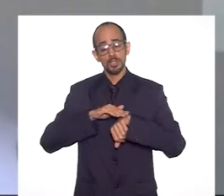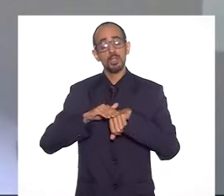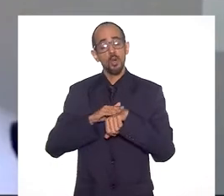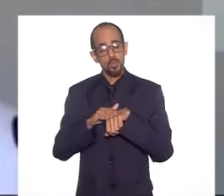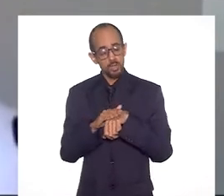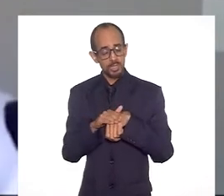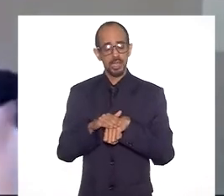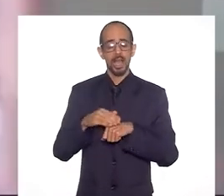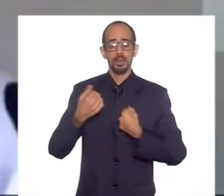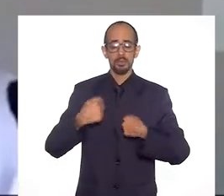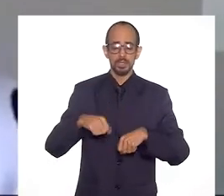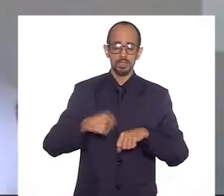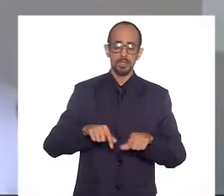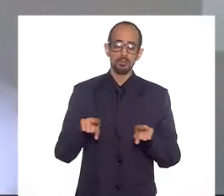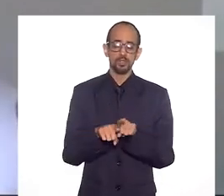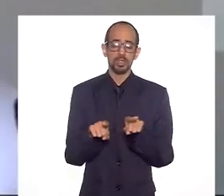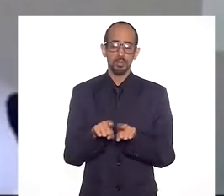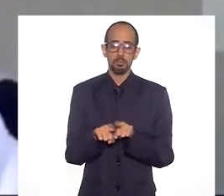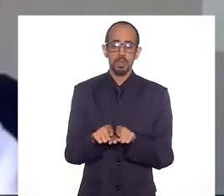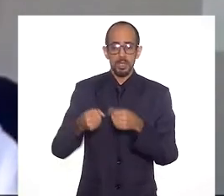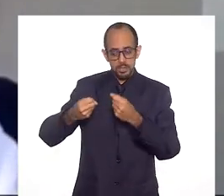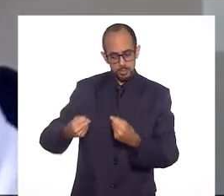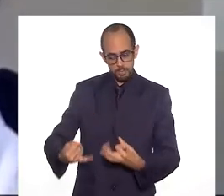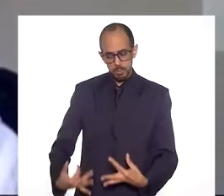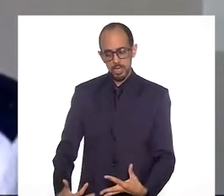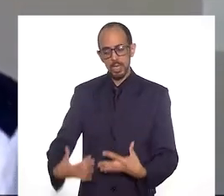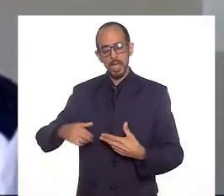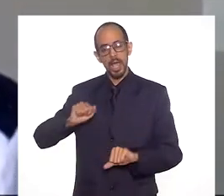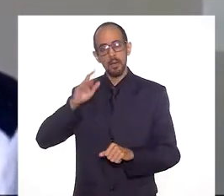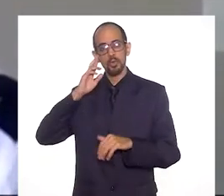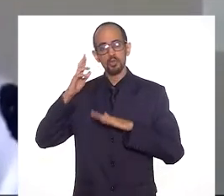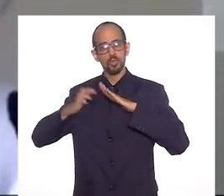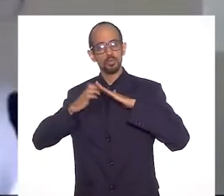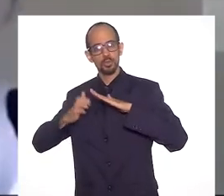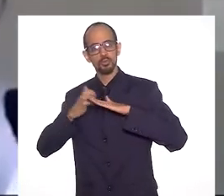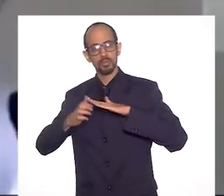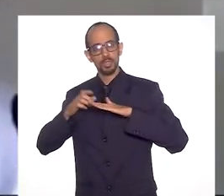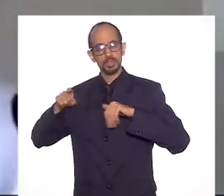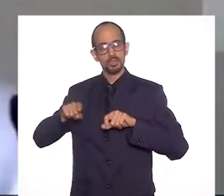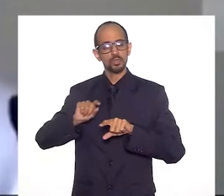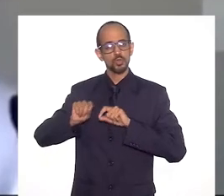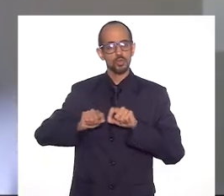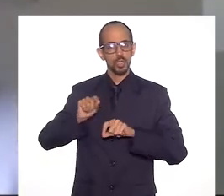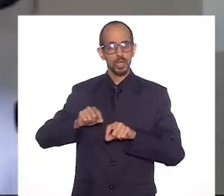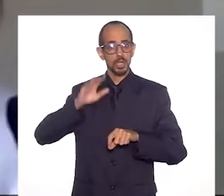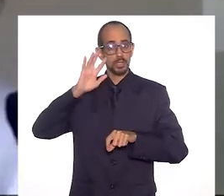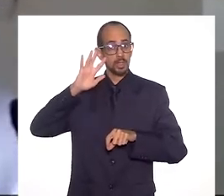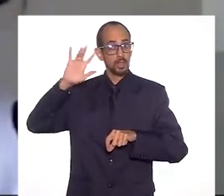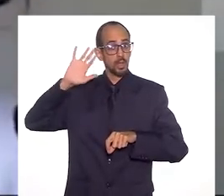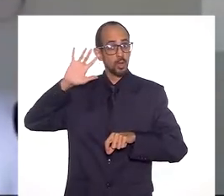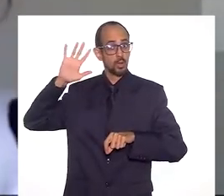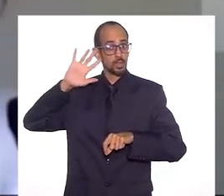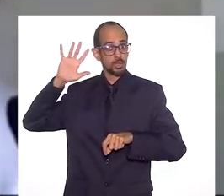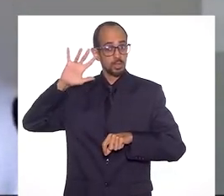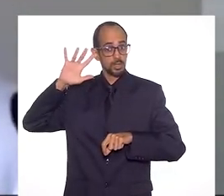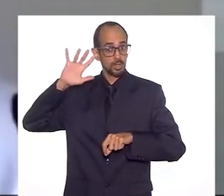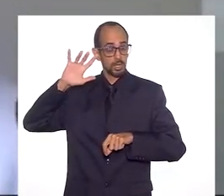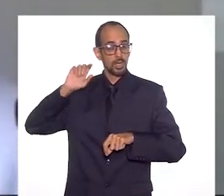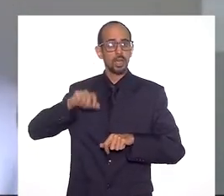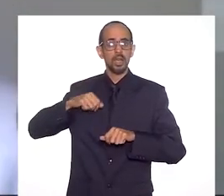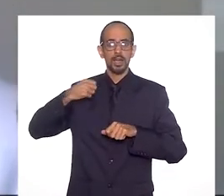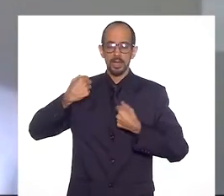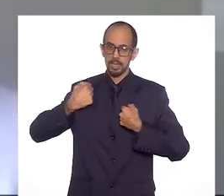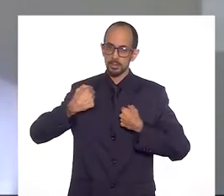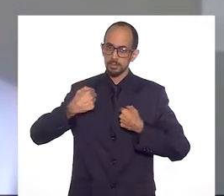sobre isso, dizer para os empreendedores que, sim, a mensuração e a teoria da mudança, aquela bem completa e robusta, ela,